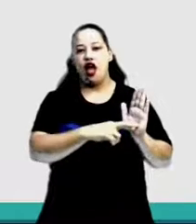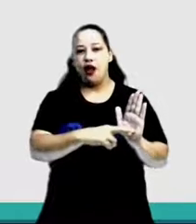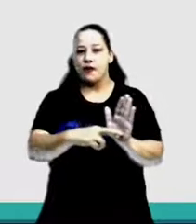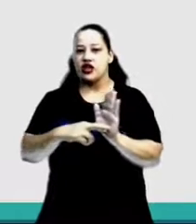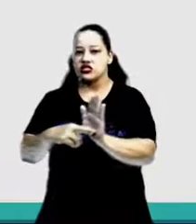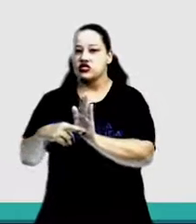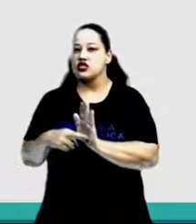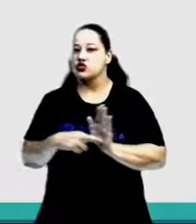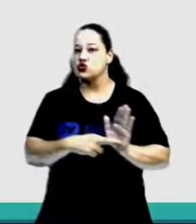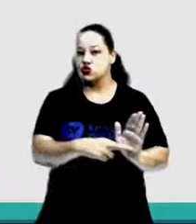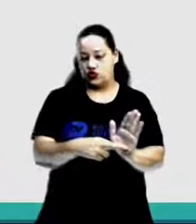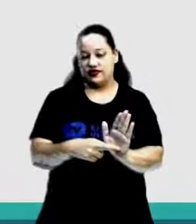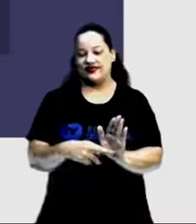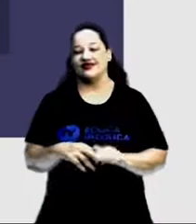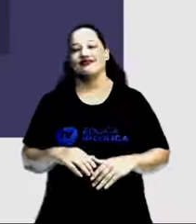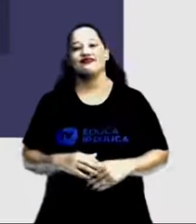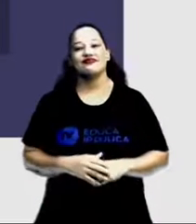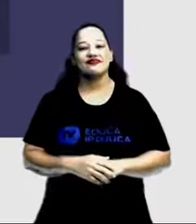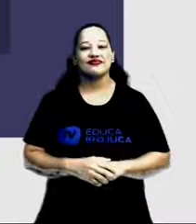representações.